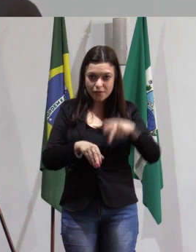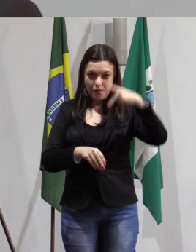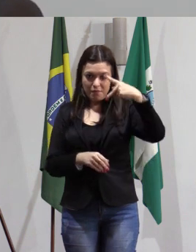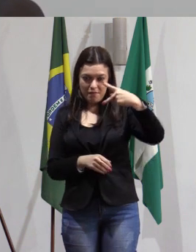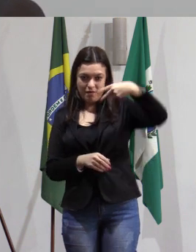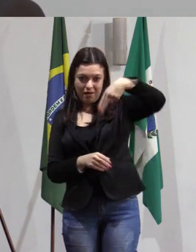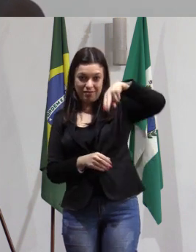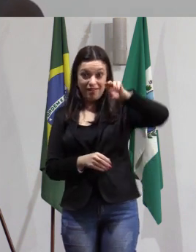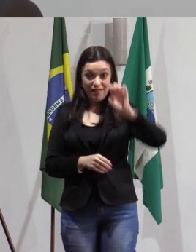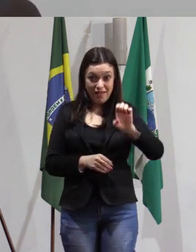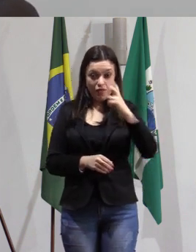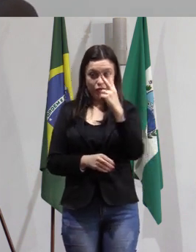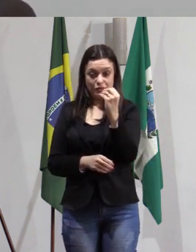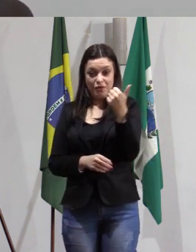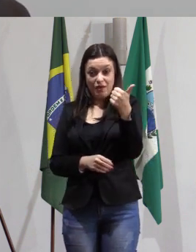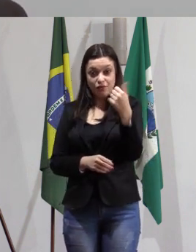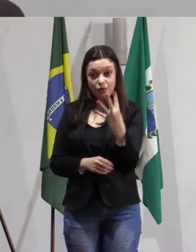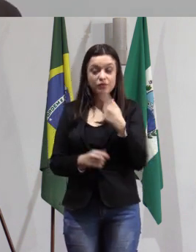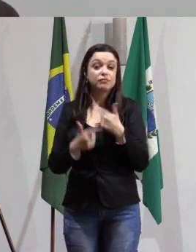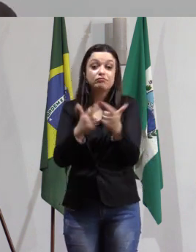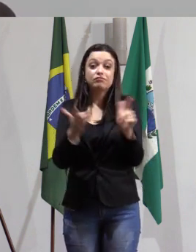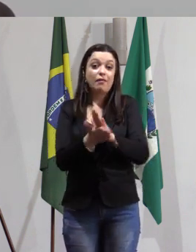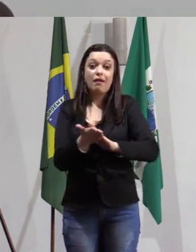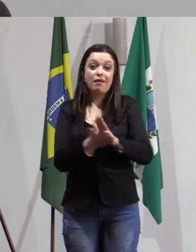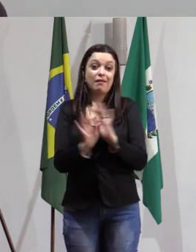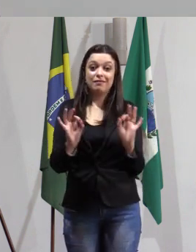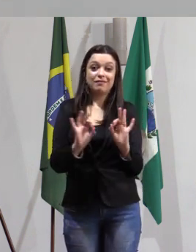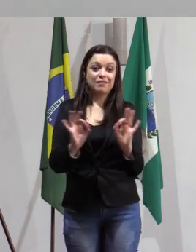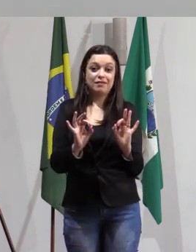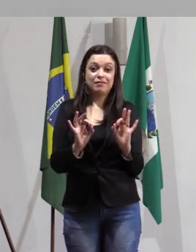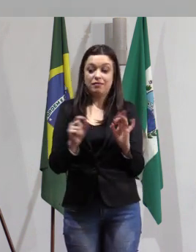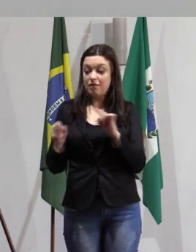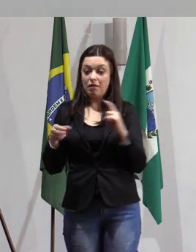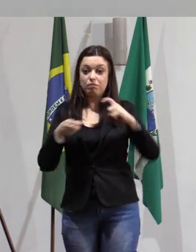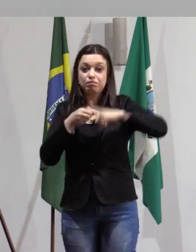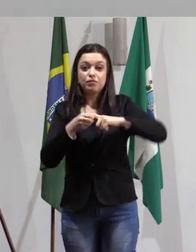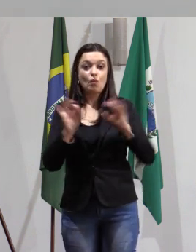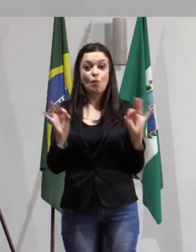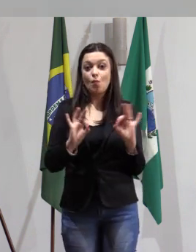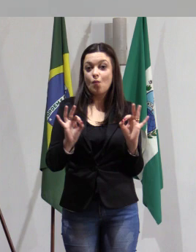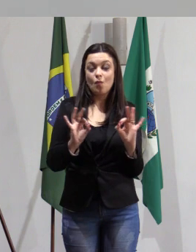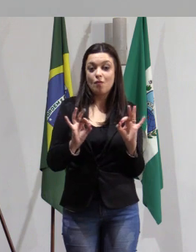há, nessa proposta, por exemplo,